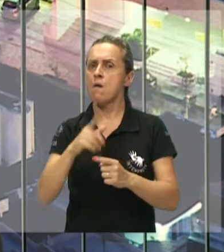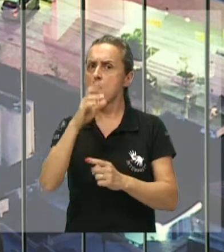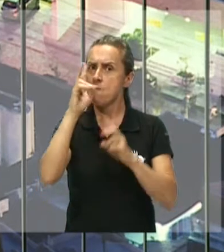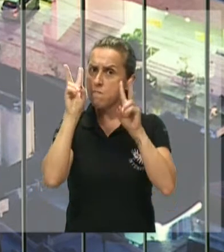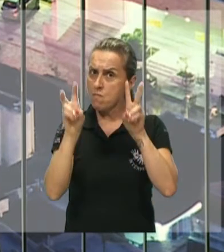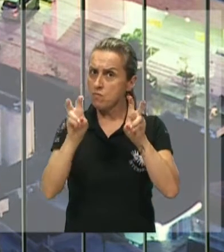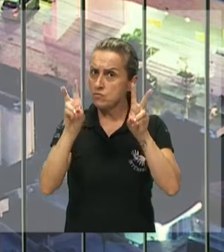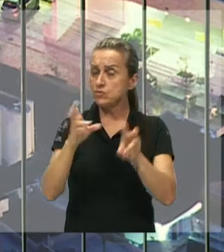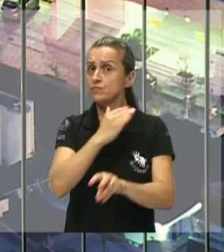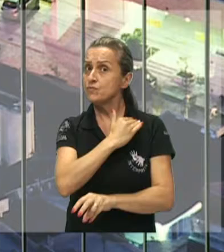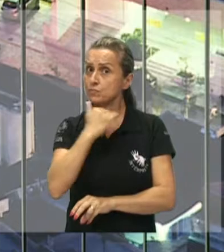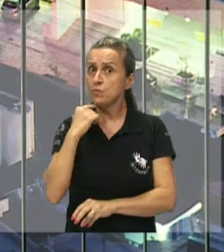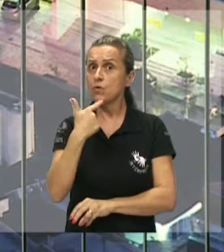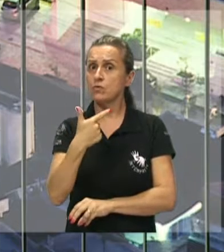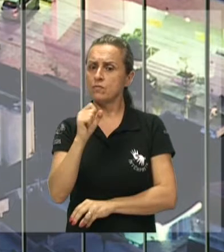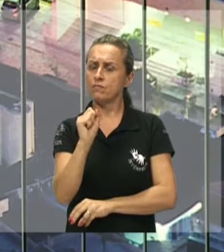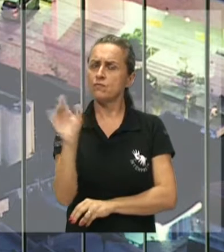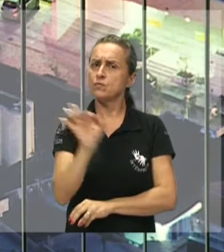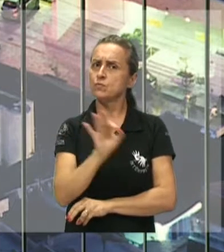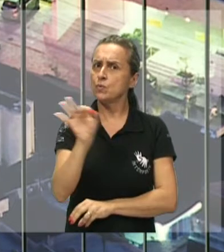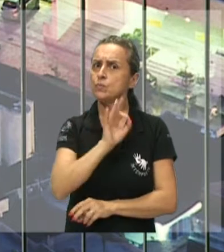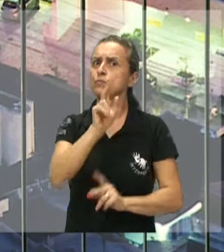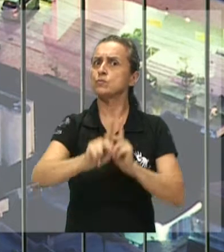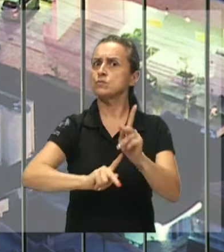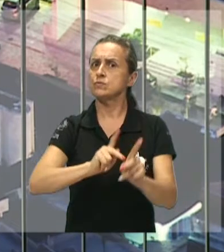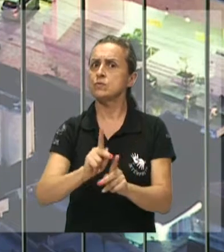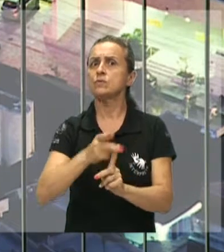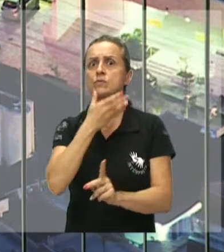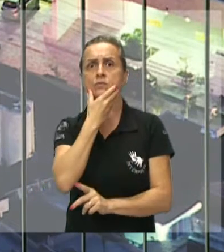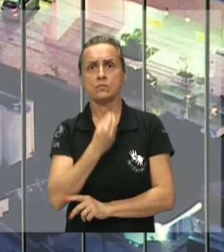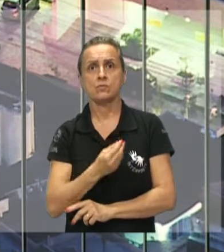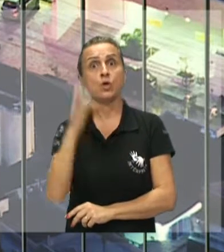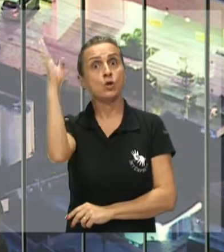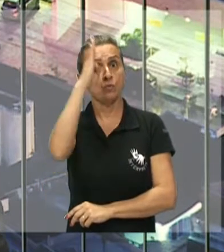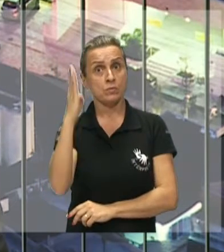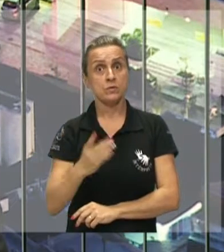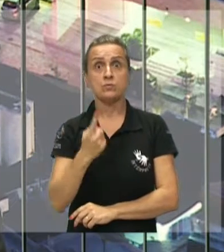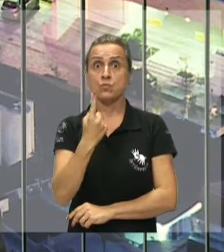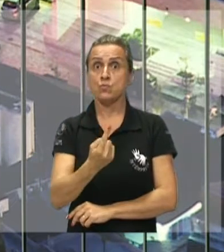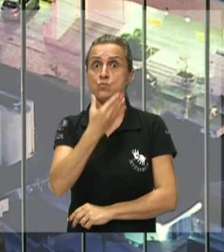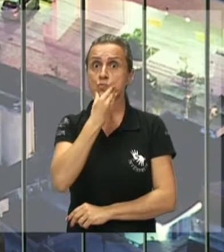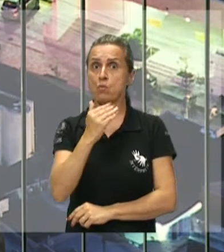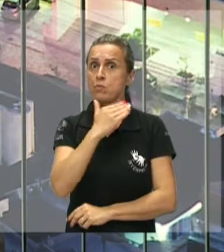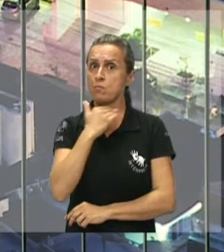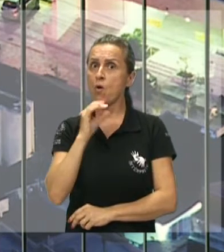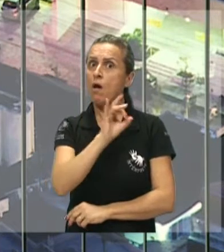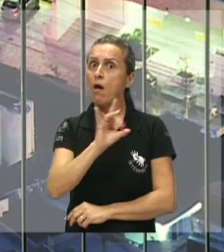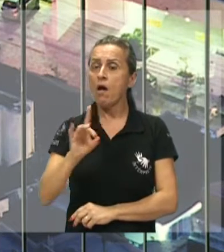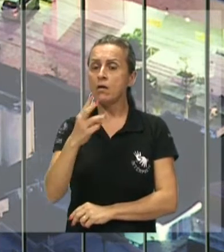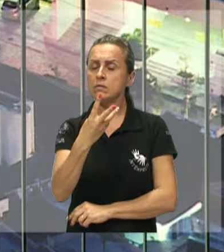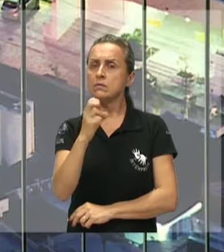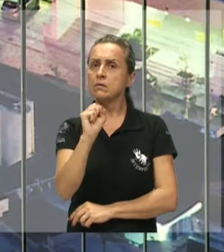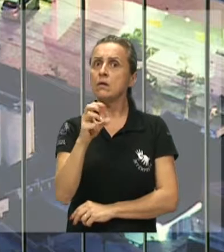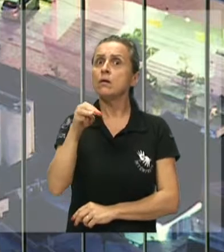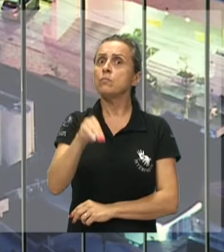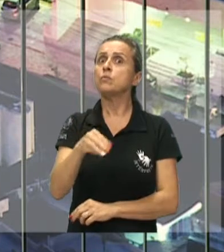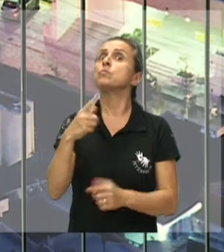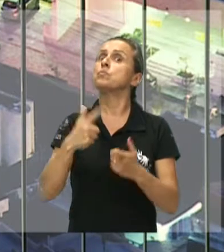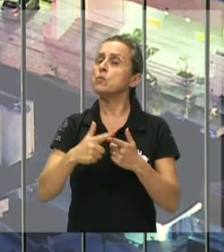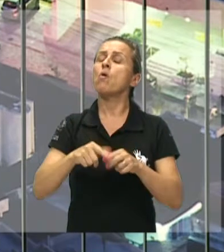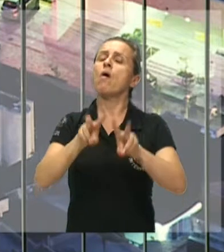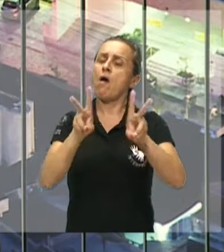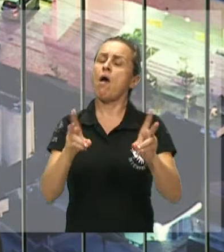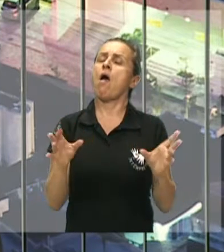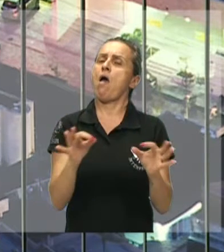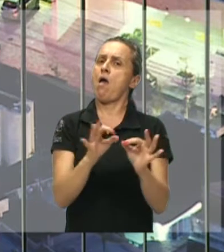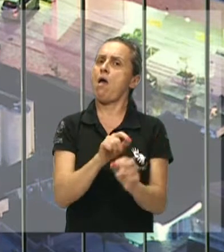28,6% da população masculina. No Brasil, um homem morre a cada 38 minutos devido ao câncer de